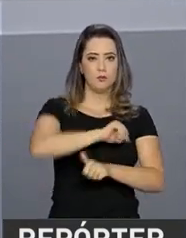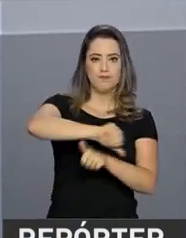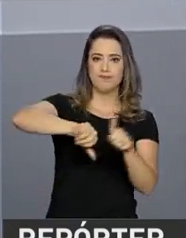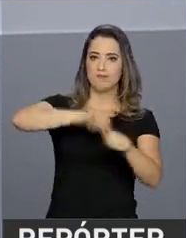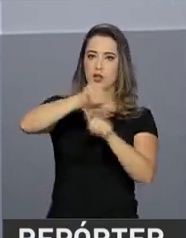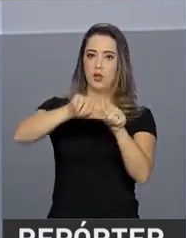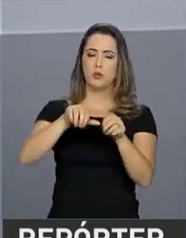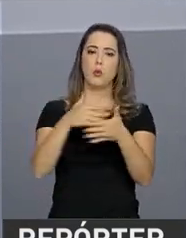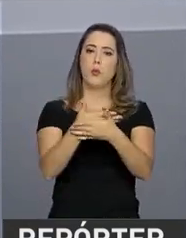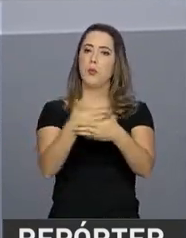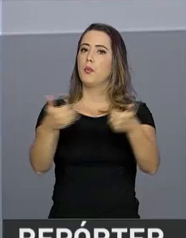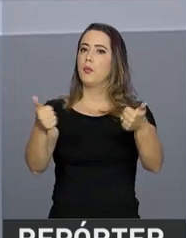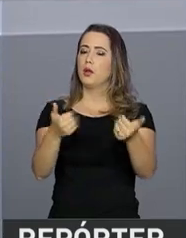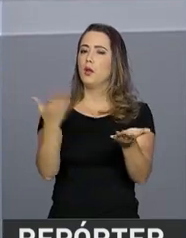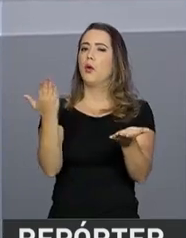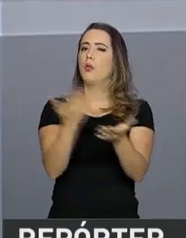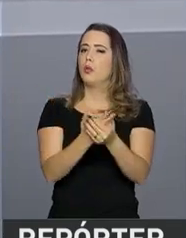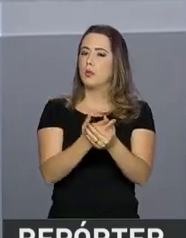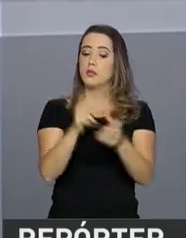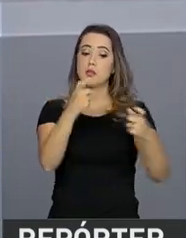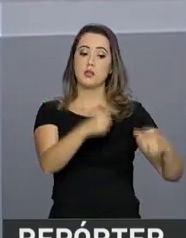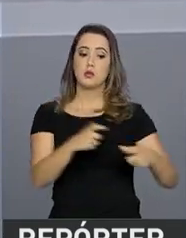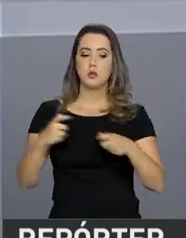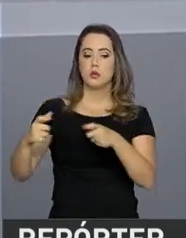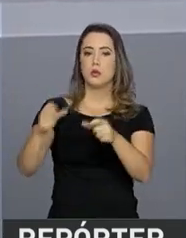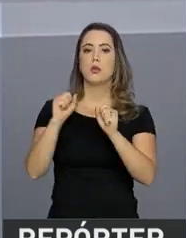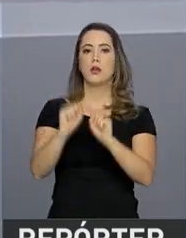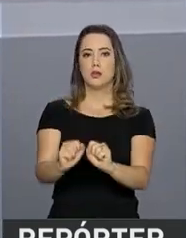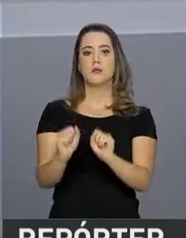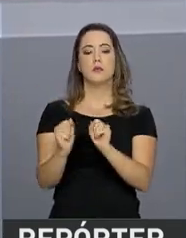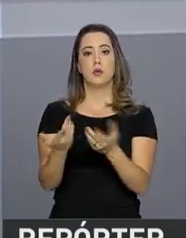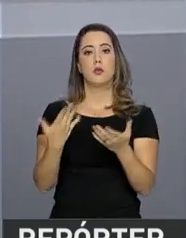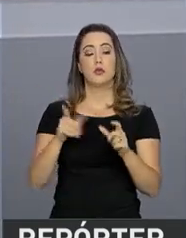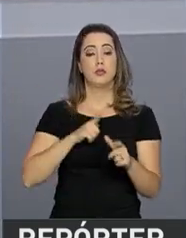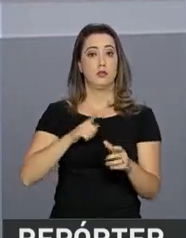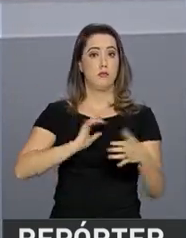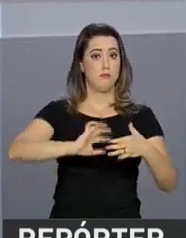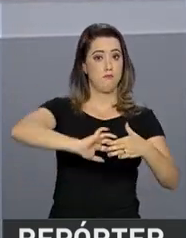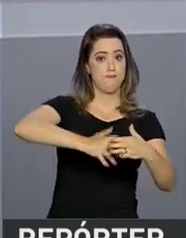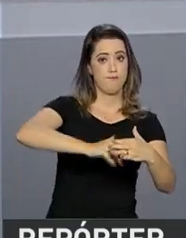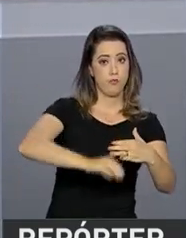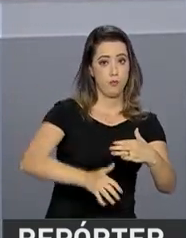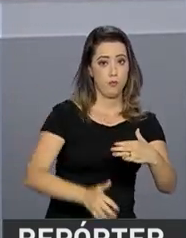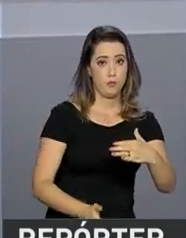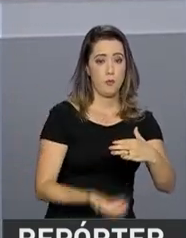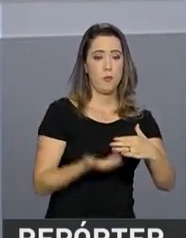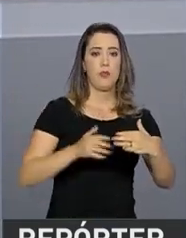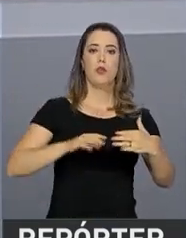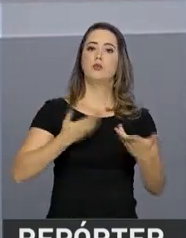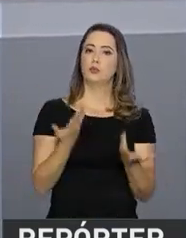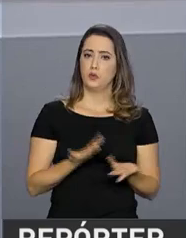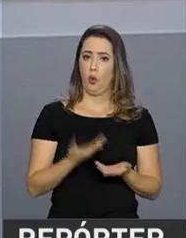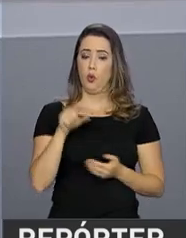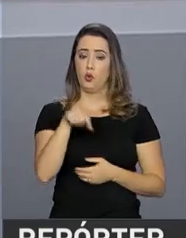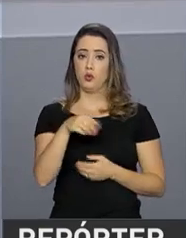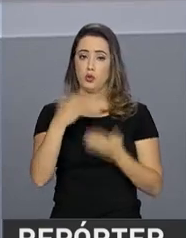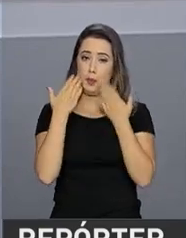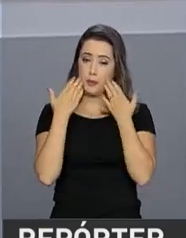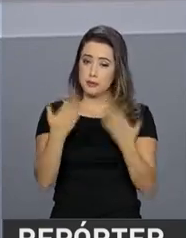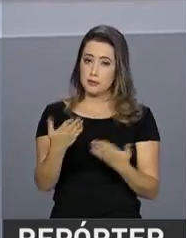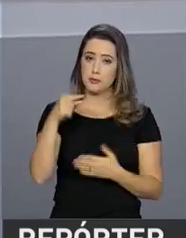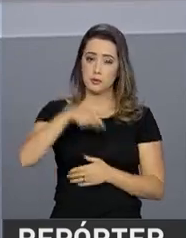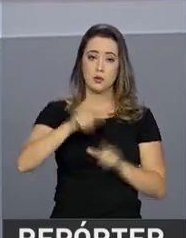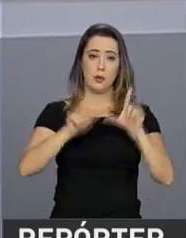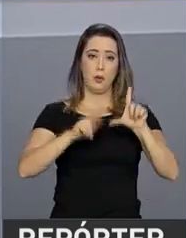processo e permitir que áreas ociosas sejam leiloadas numa entrevista exclusiva para a tv nbr o ministro de